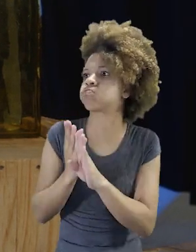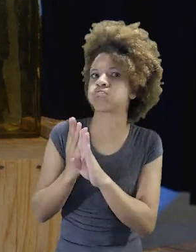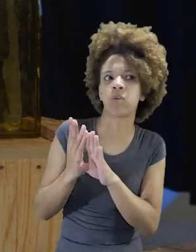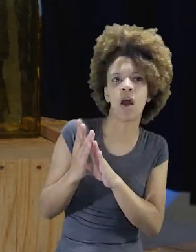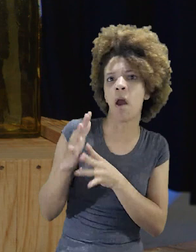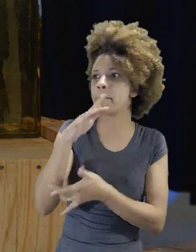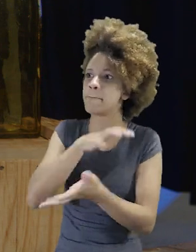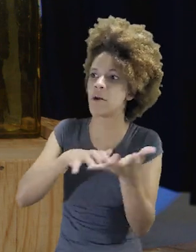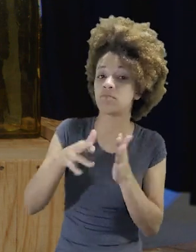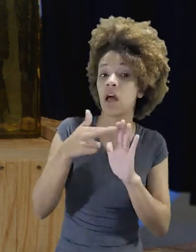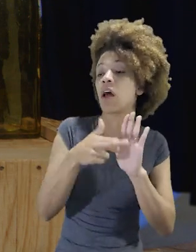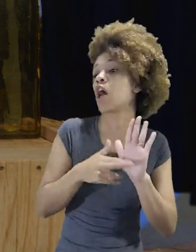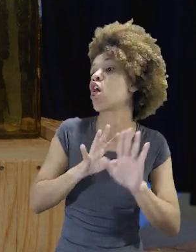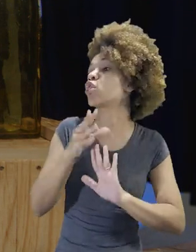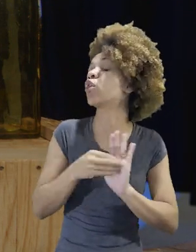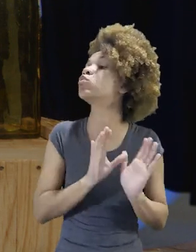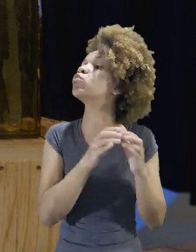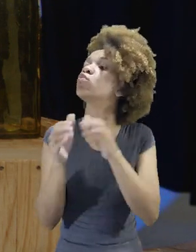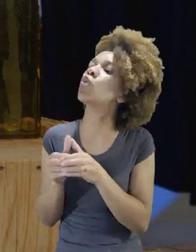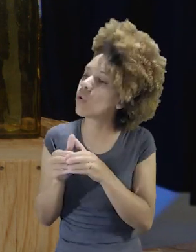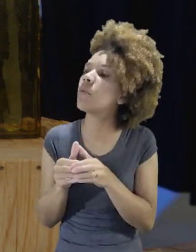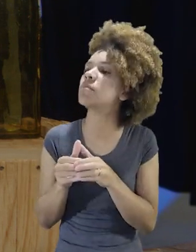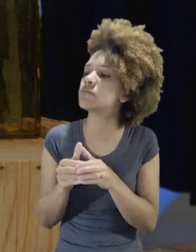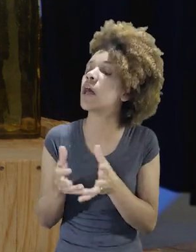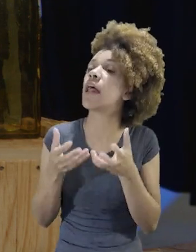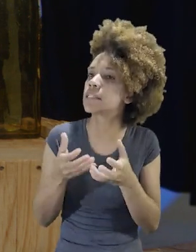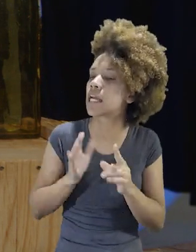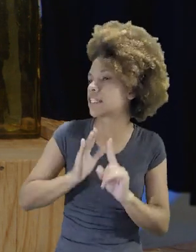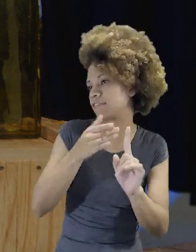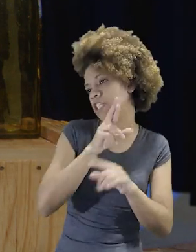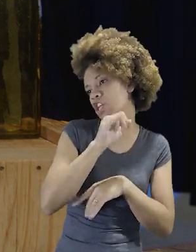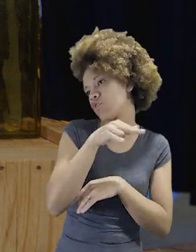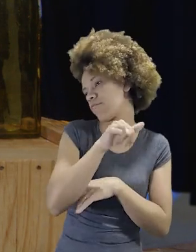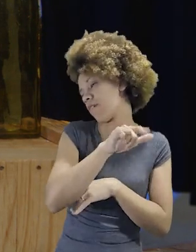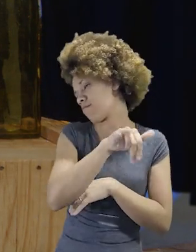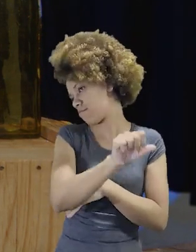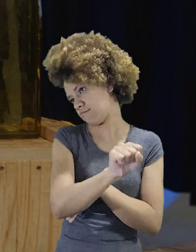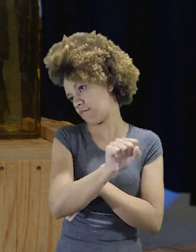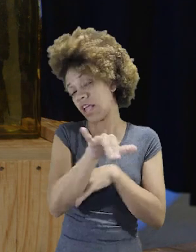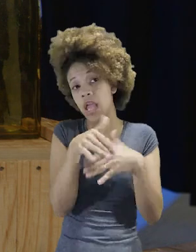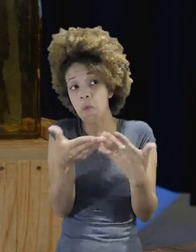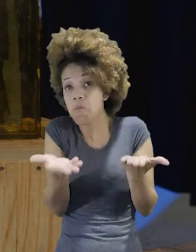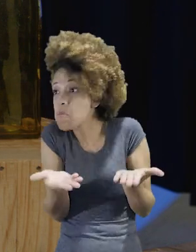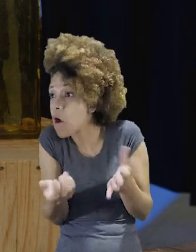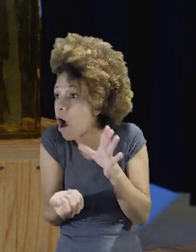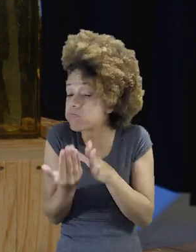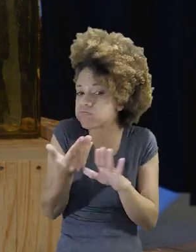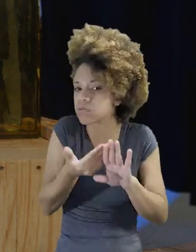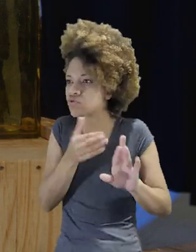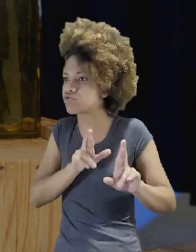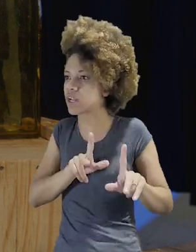tanto o barulho que virou tipo a regra todos os grupos e todos os Mc eles querem ser Racionais e aí qualquer coisa que